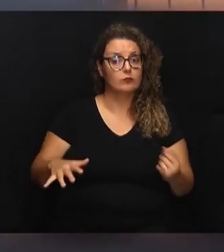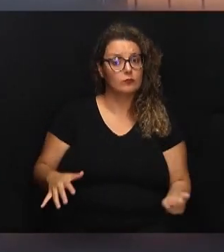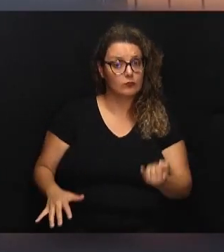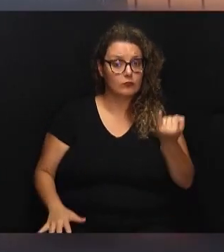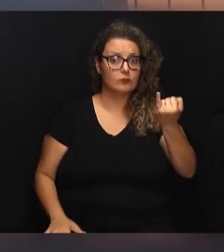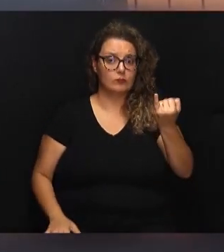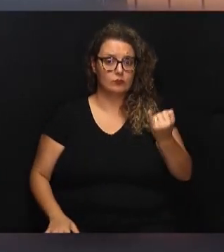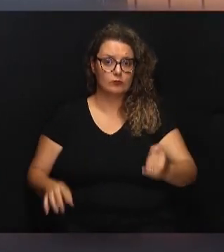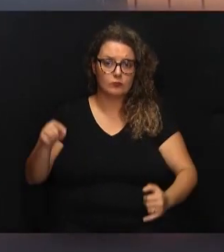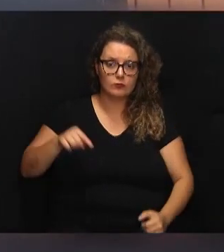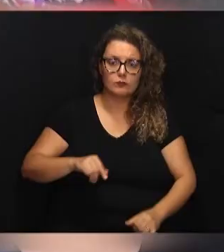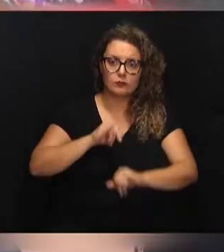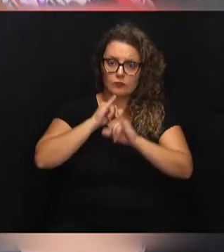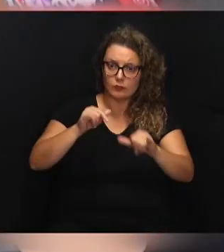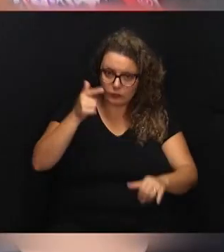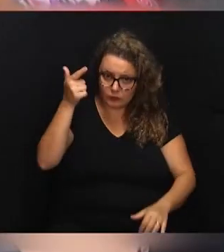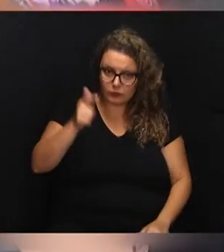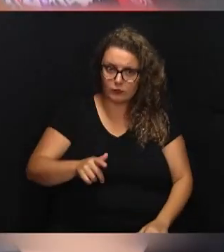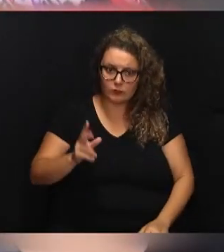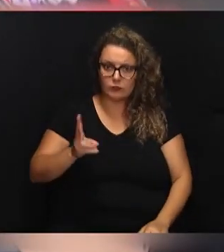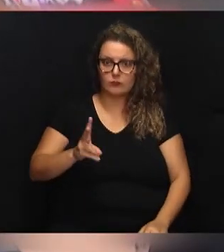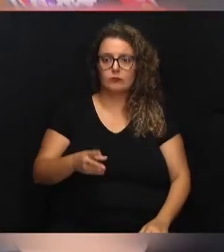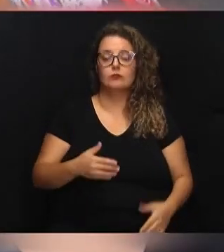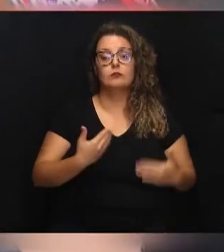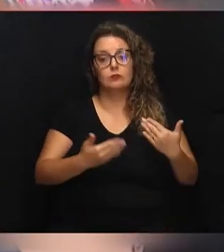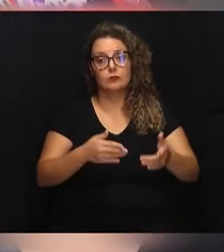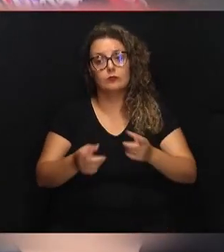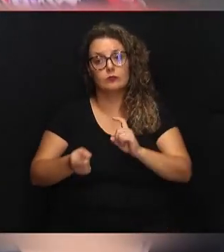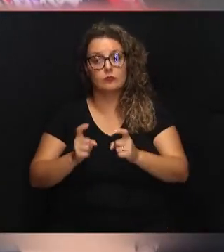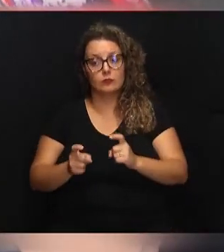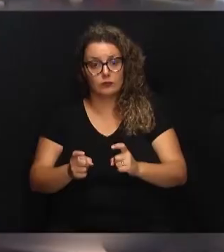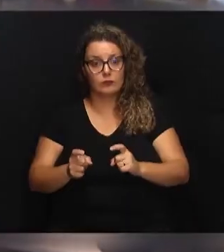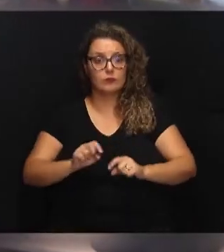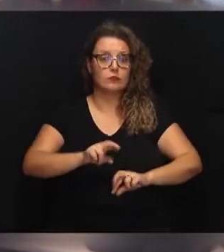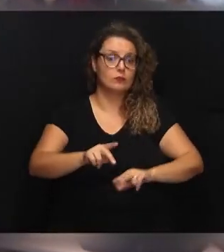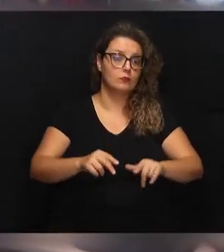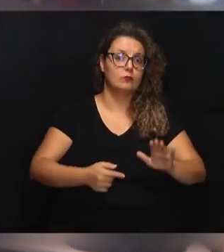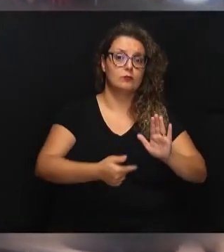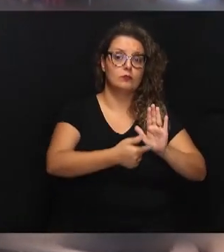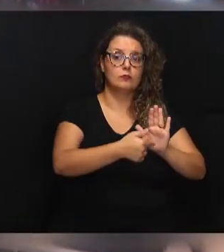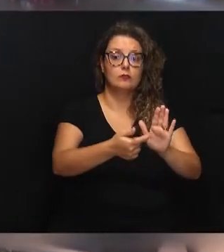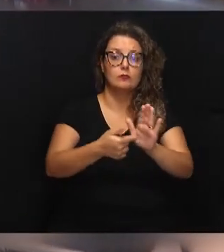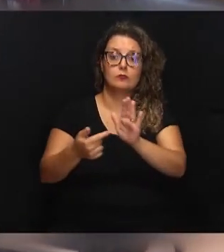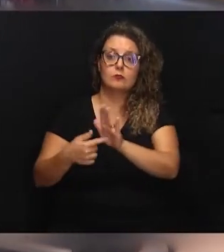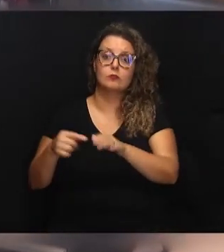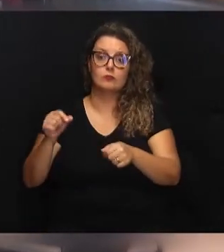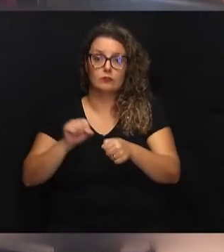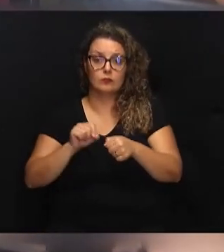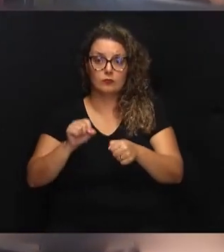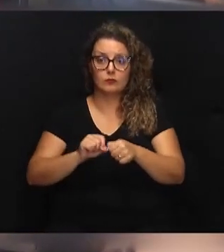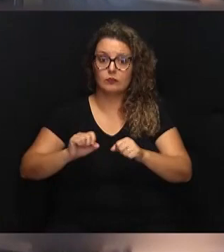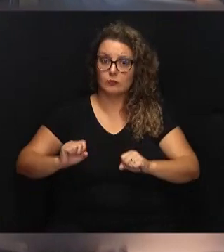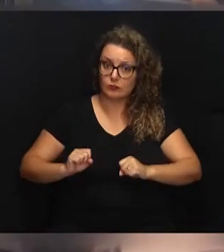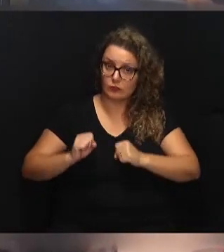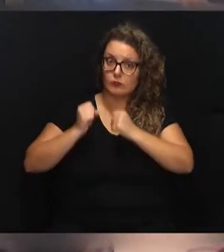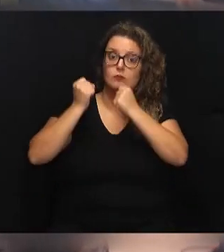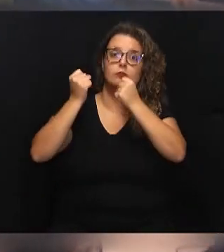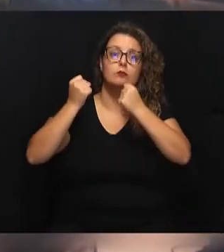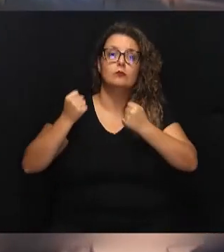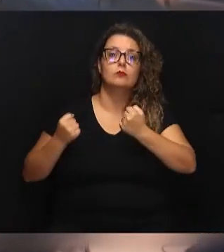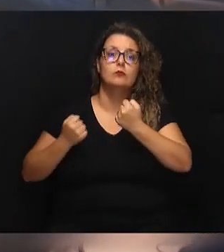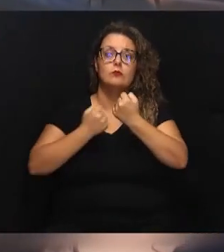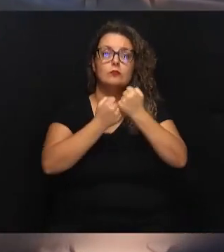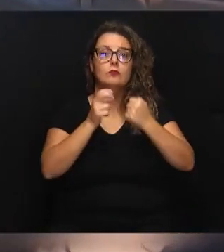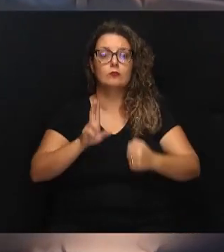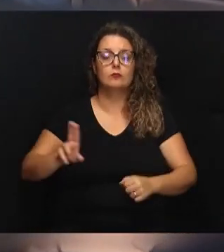seja dito e redito. Ao longo da reunião, várias manifestações foram feitas em prol da universidade,